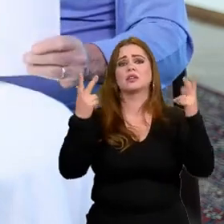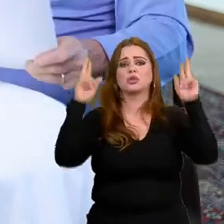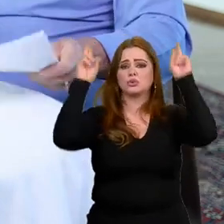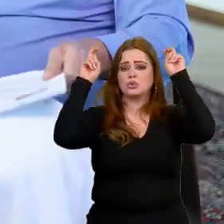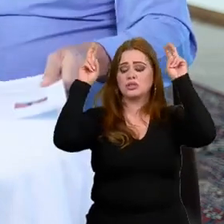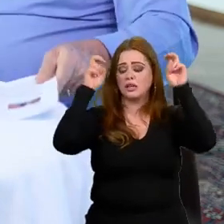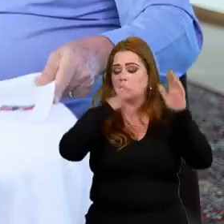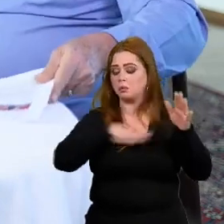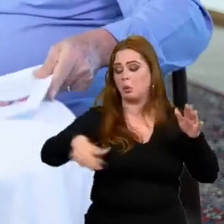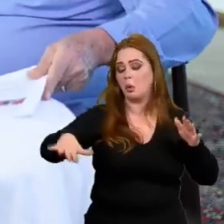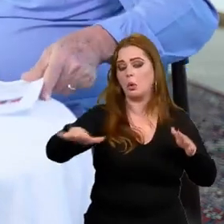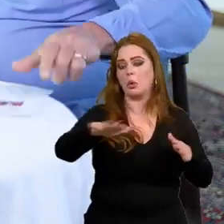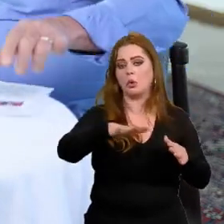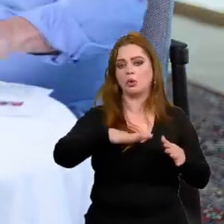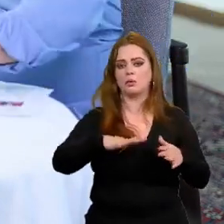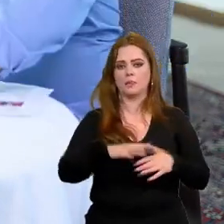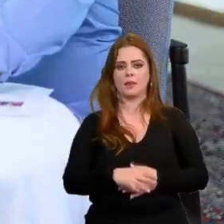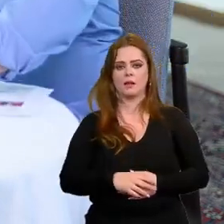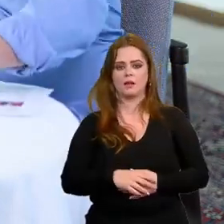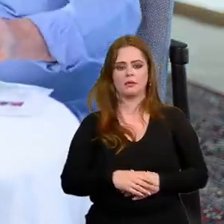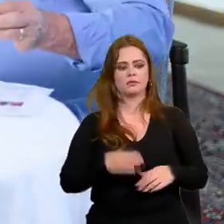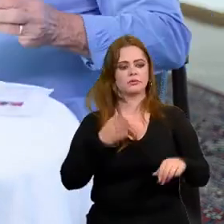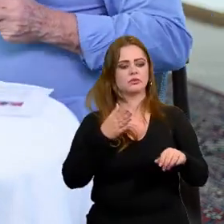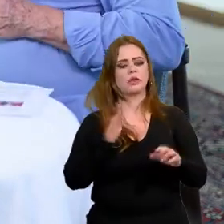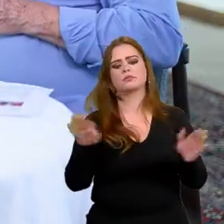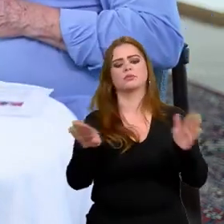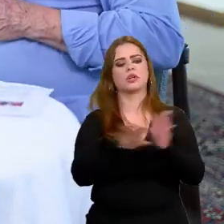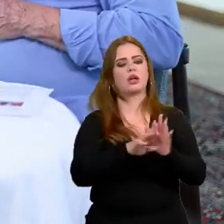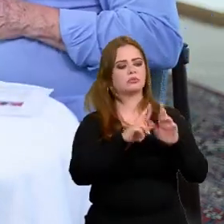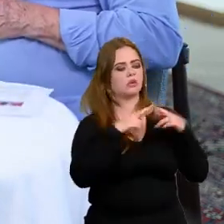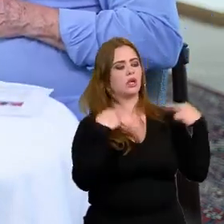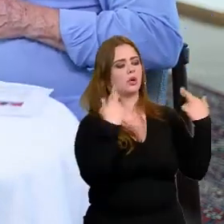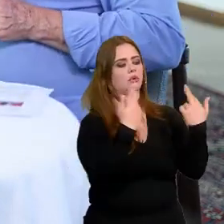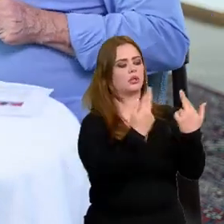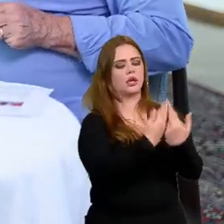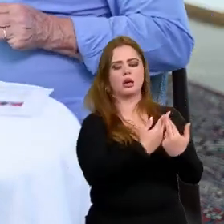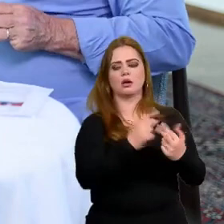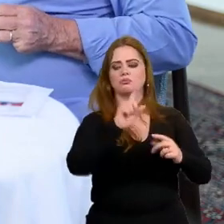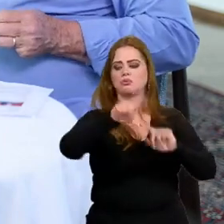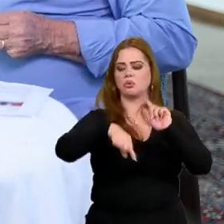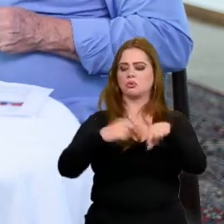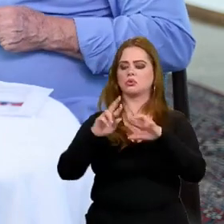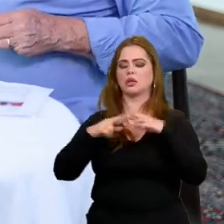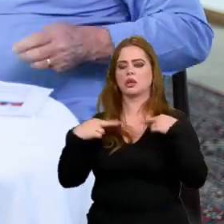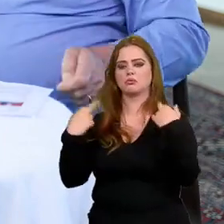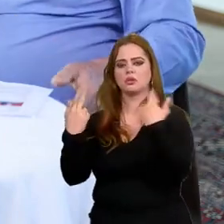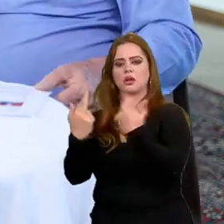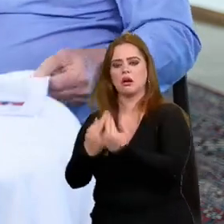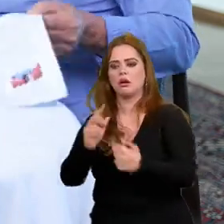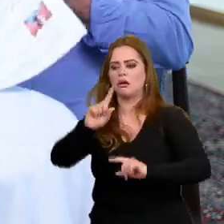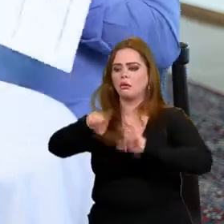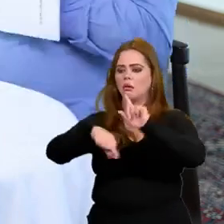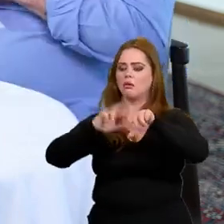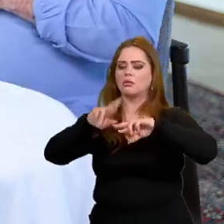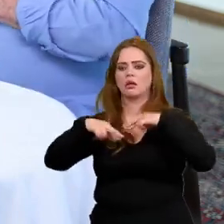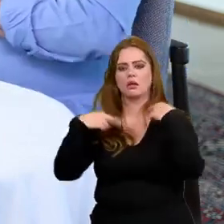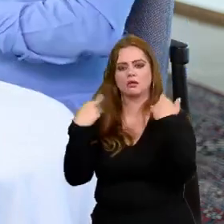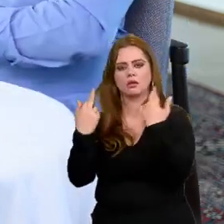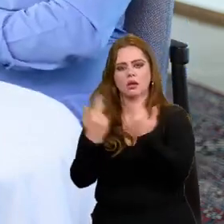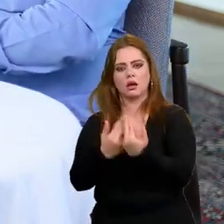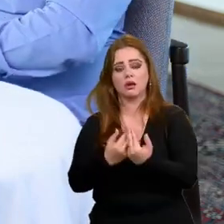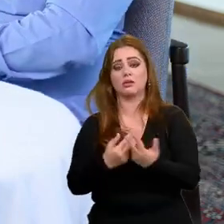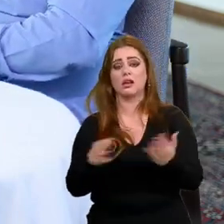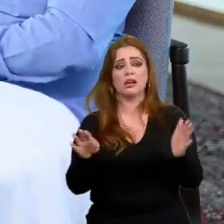participar de reunião atrás de reunião, e é como se uma parte imensa do mundo, e no caso do Brasil, que a gente, a maioria do nosso povo é mais